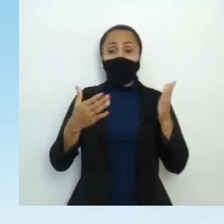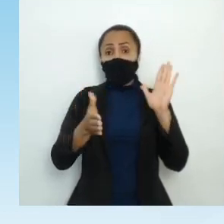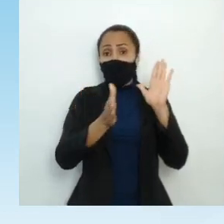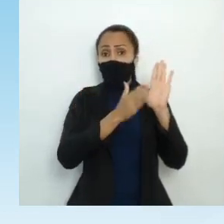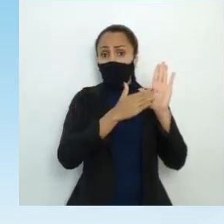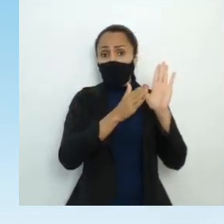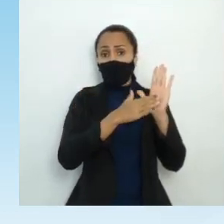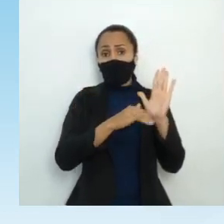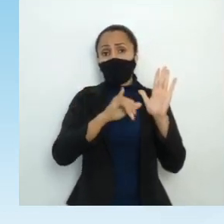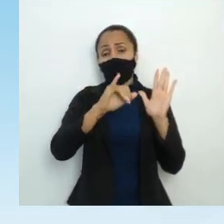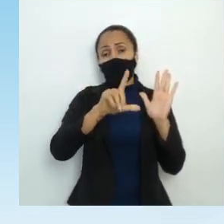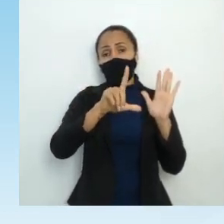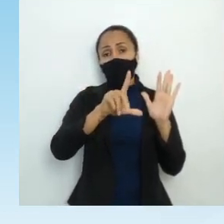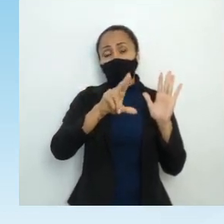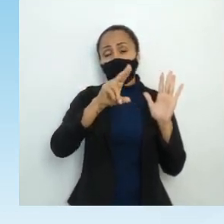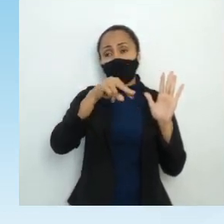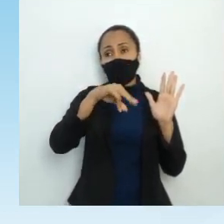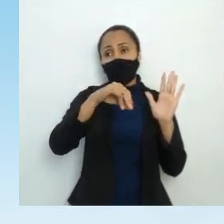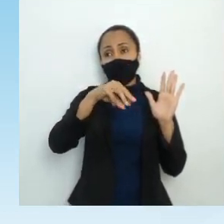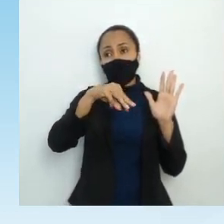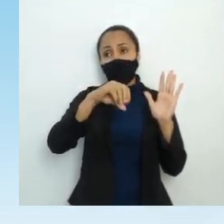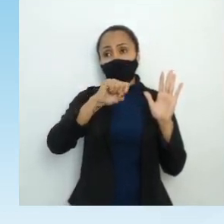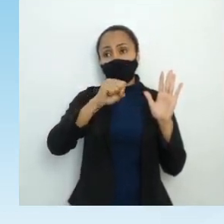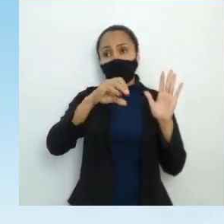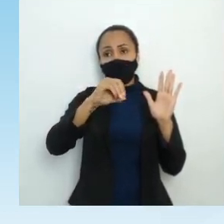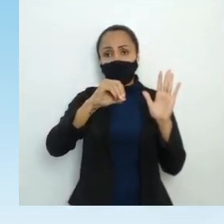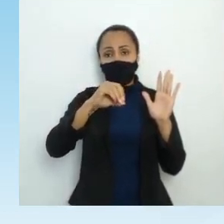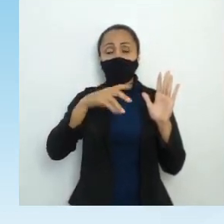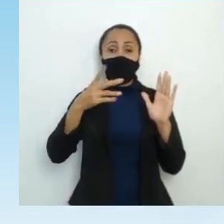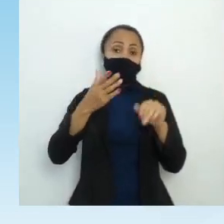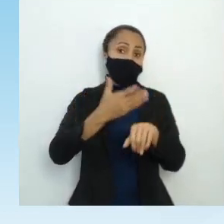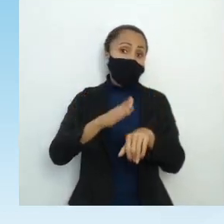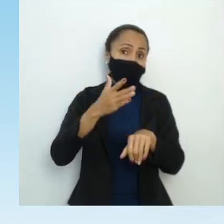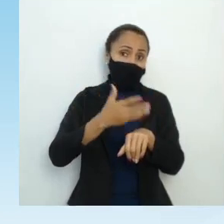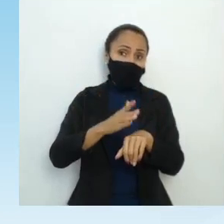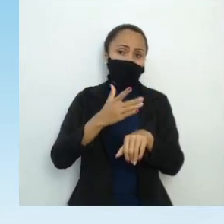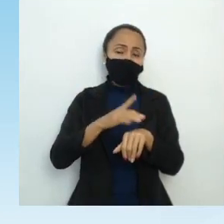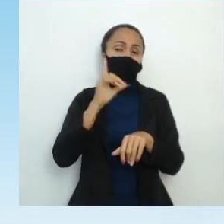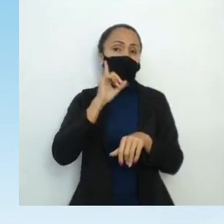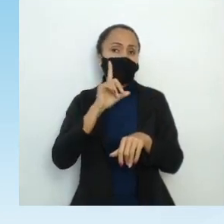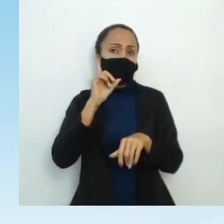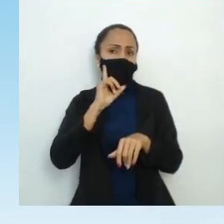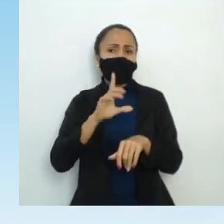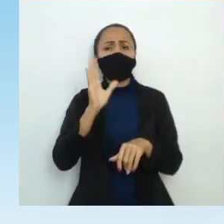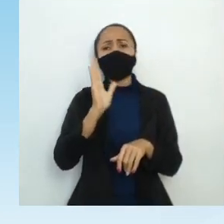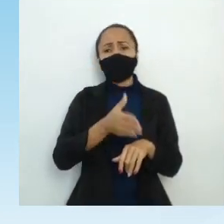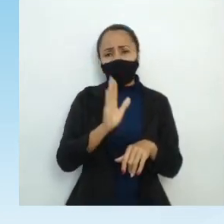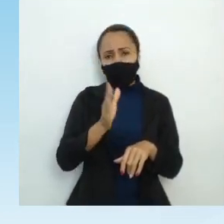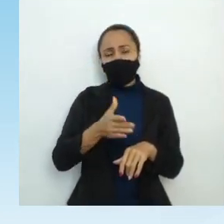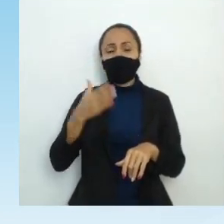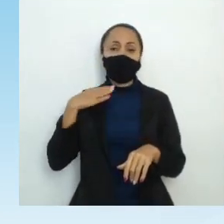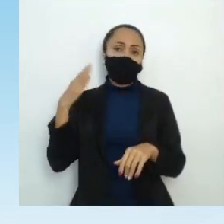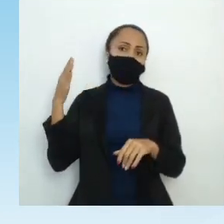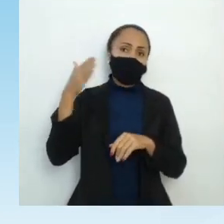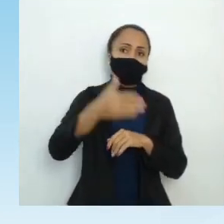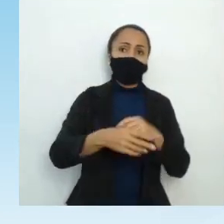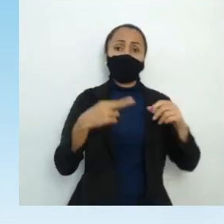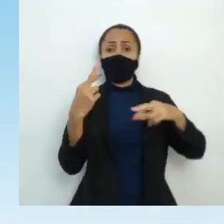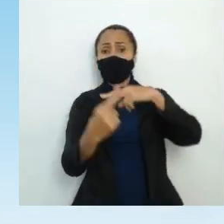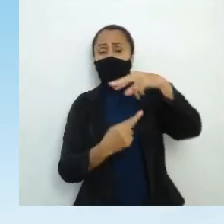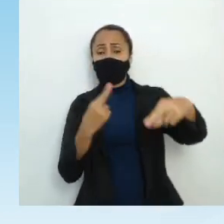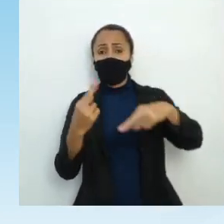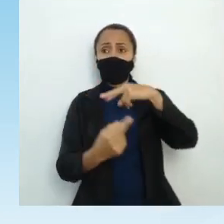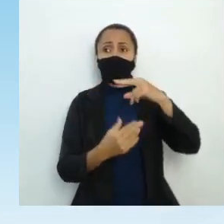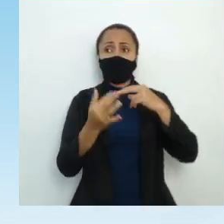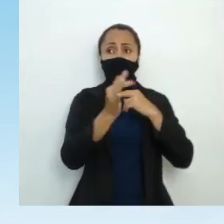iluminismo. Então, essa galera da prática aqui dos Estados Unidos já havia participado, por exemplo, da Revolução Francesa.